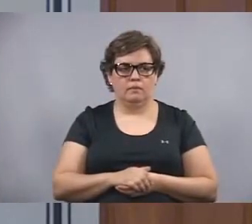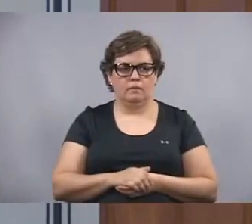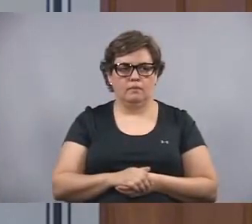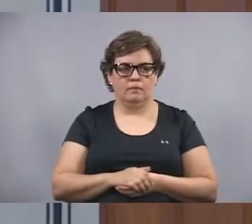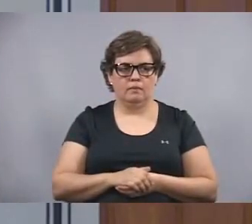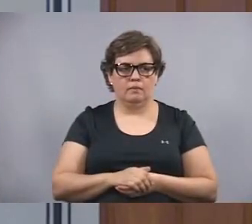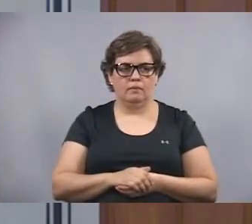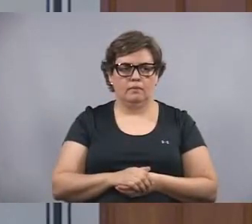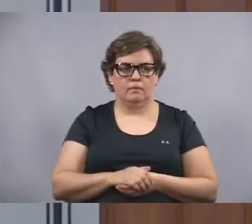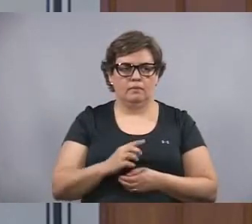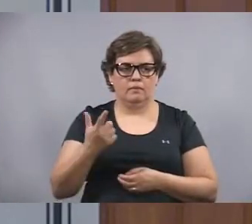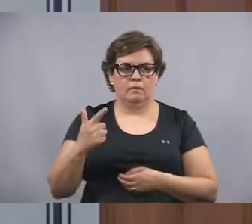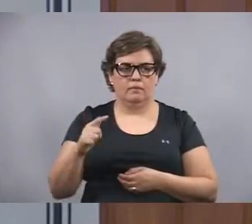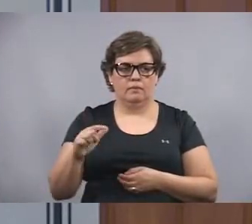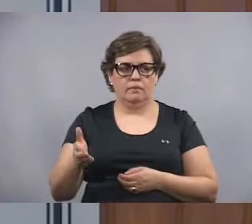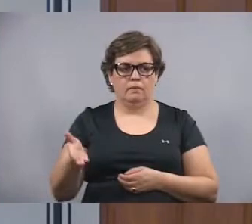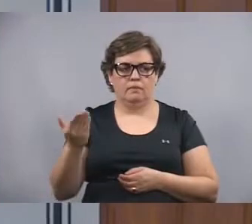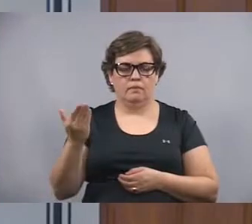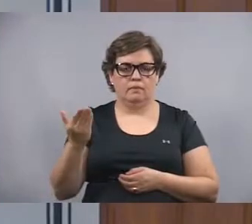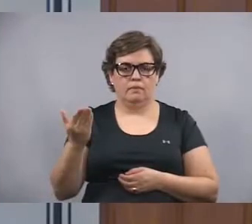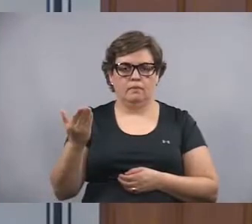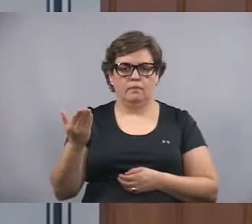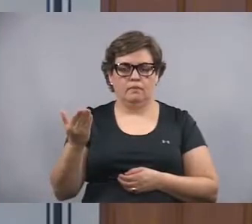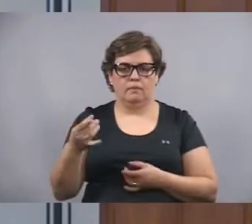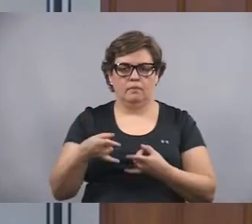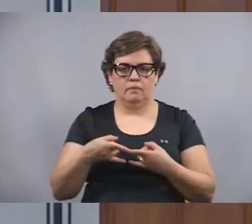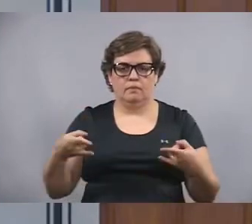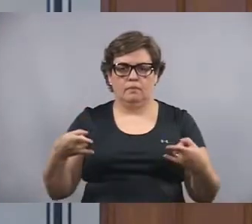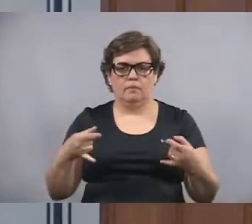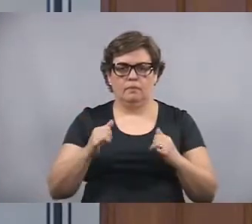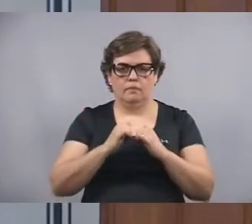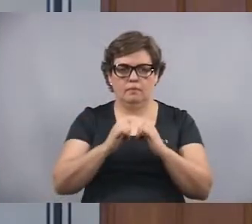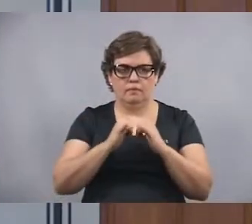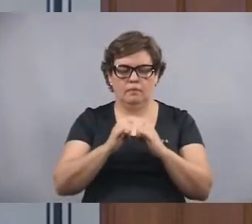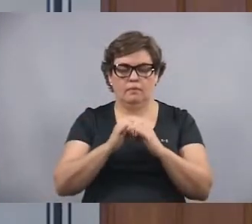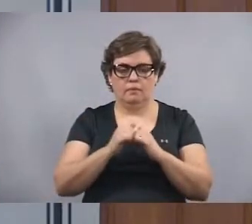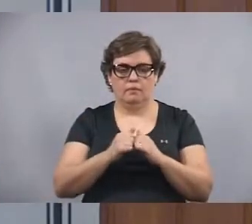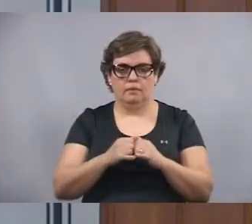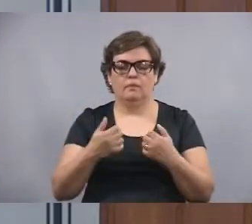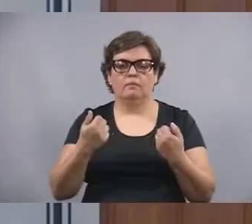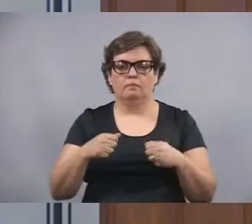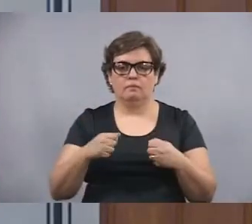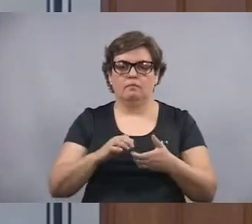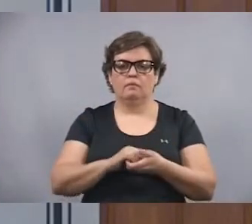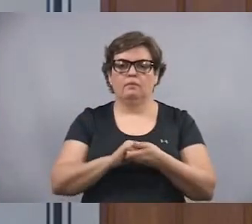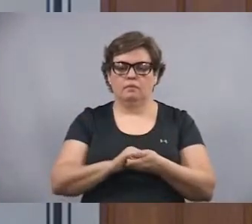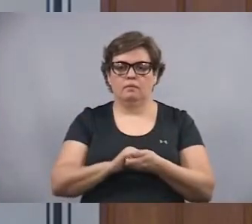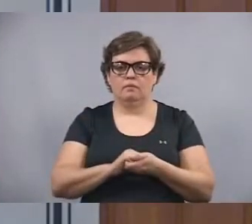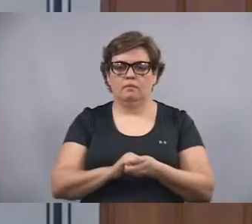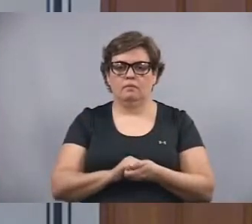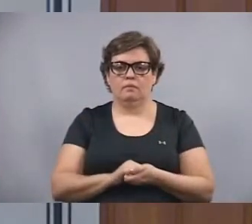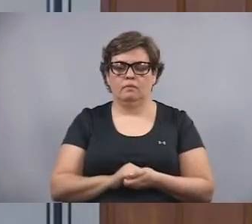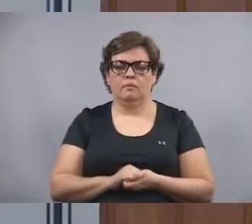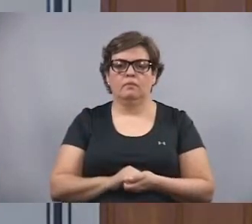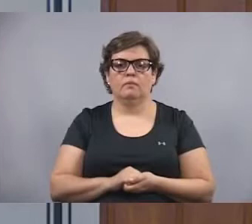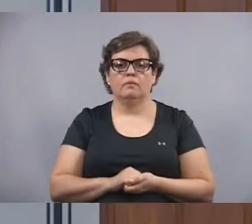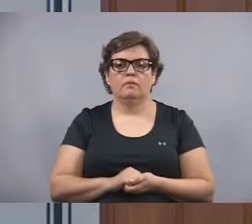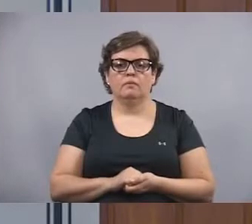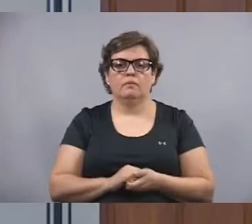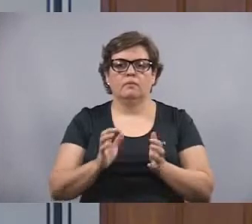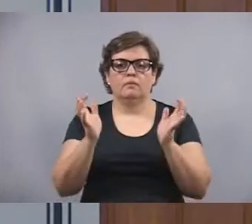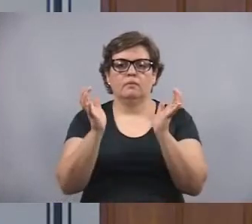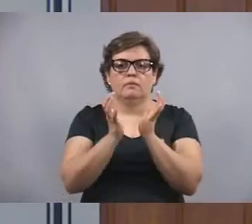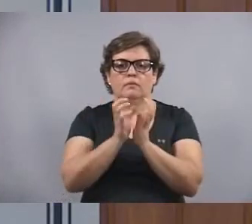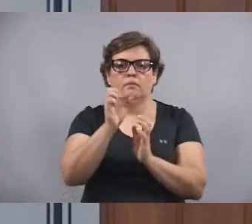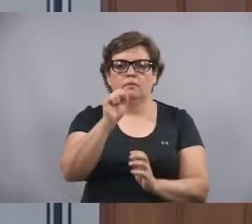não vai ter aumento da passagem de ônibus. Temos que cumprimentar que a comissão